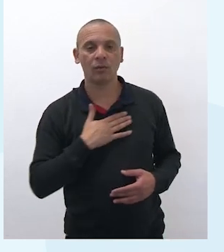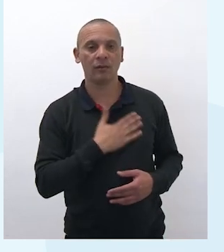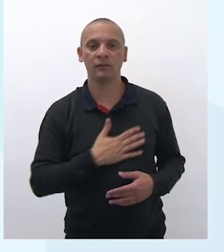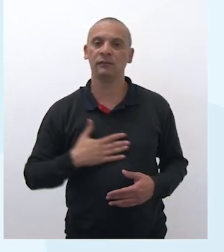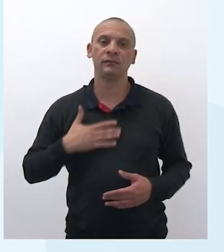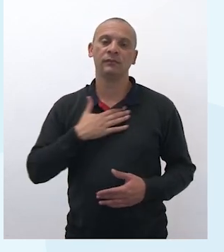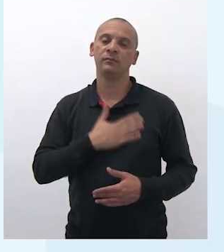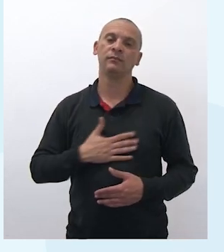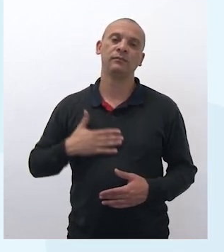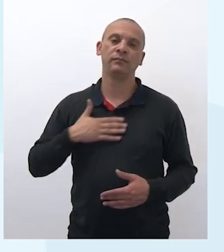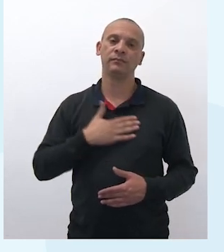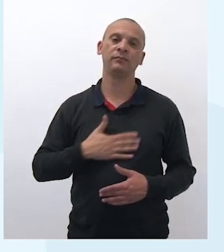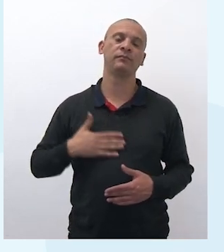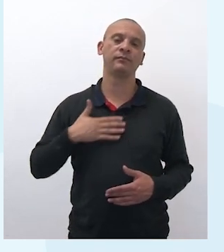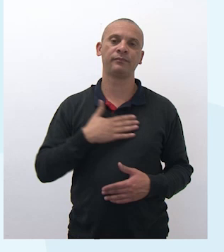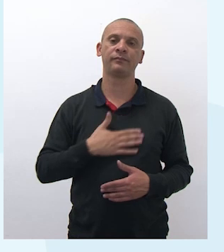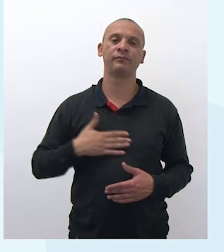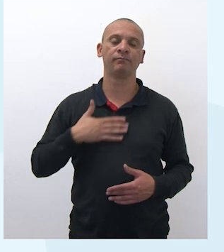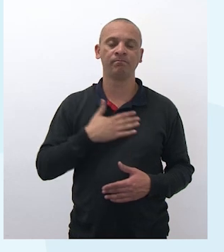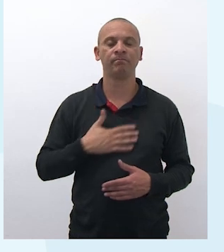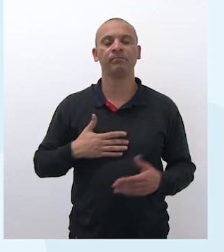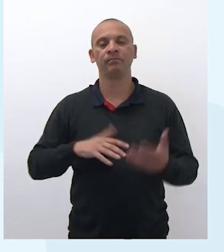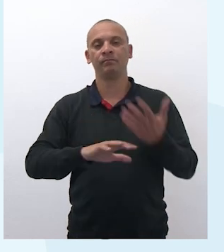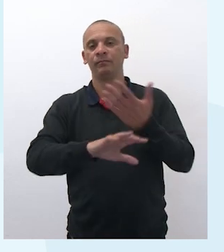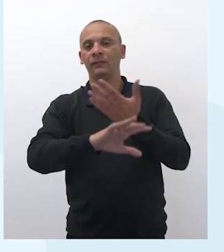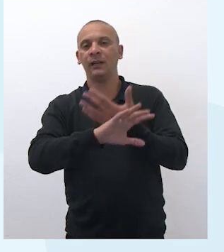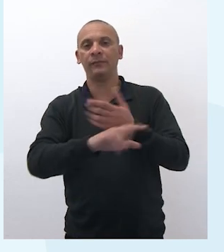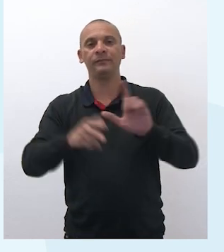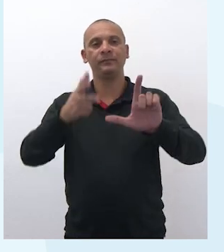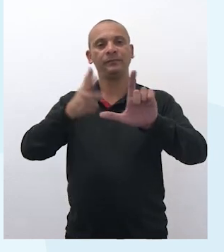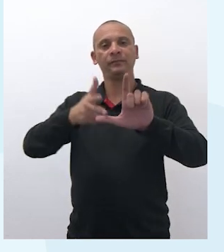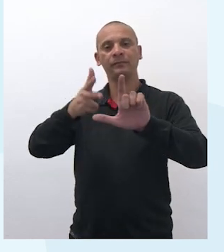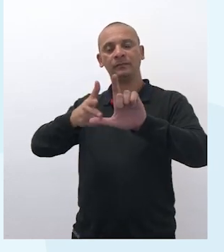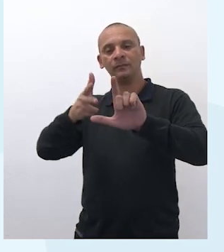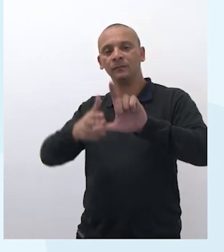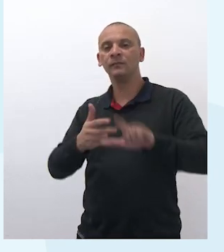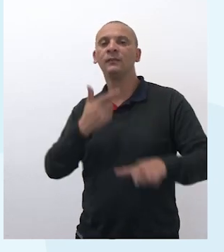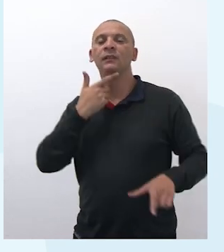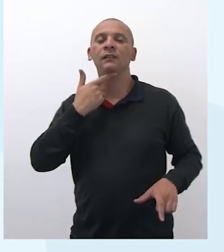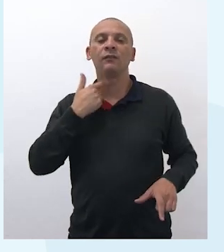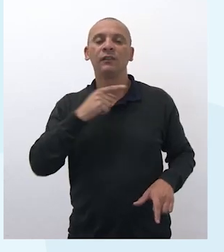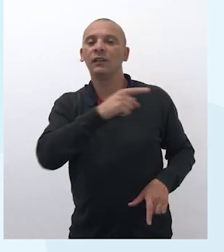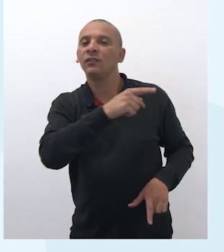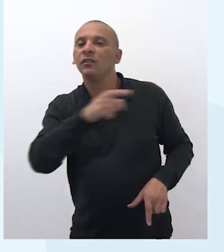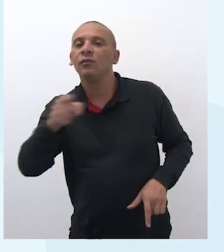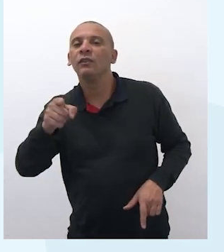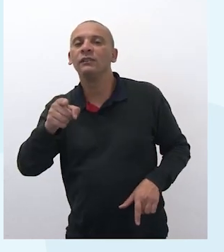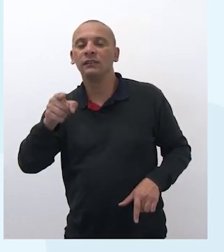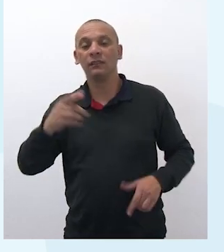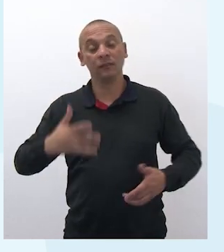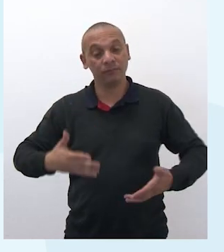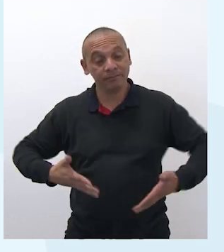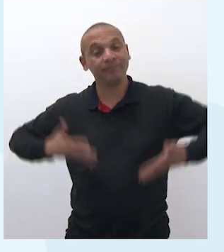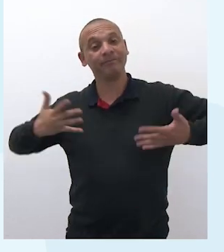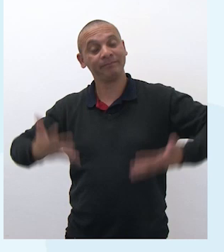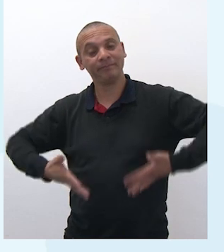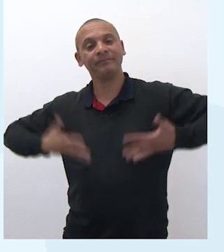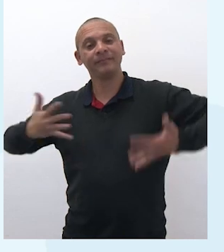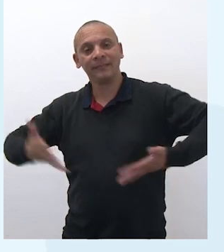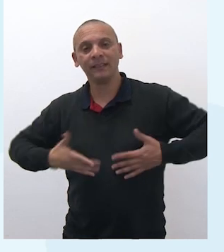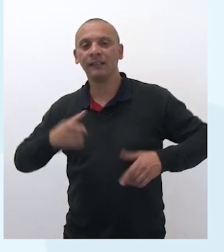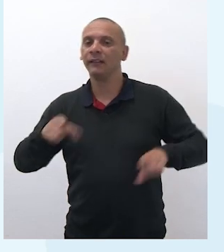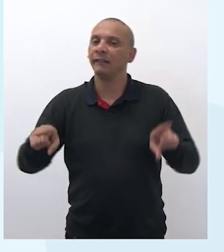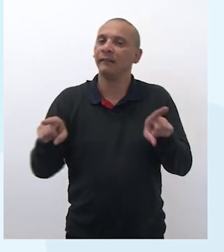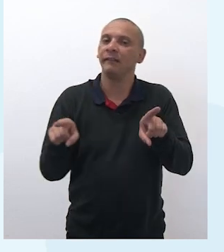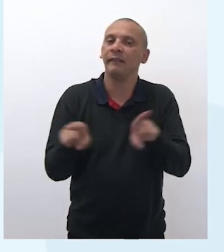gostado aqui deste programa e desejamos que vocês assim, se animem também a realizar também os